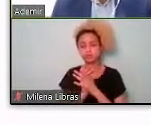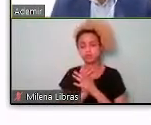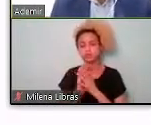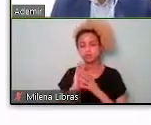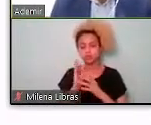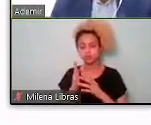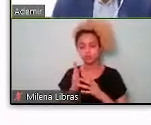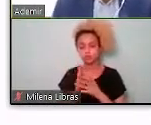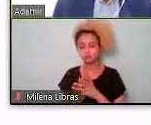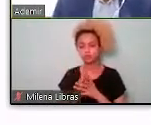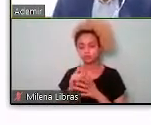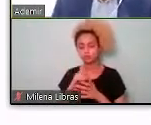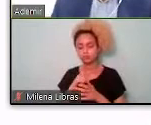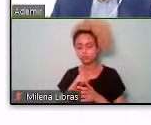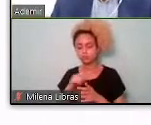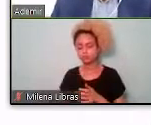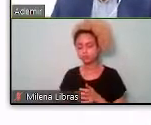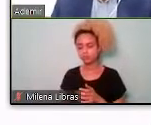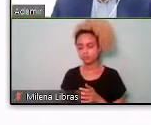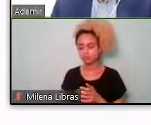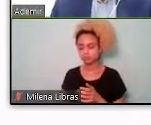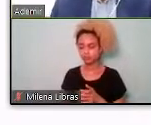acolhem.